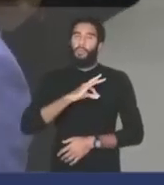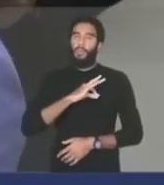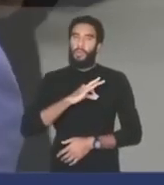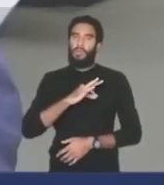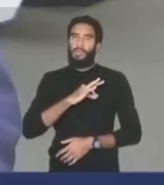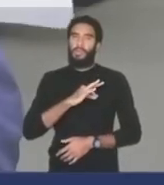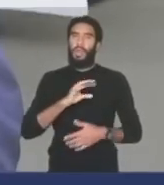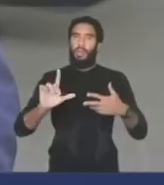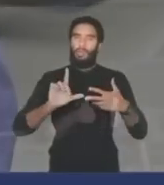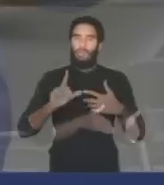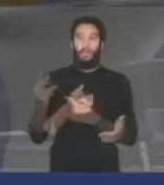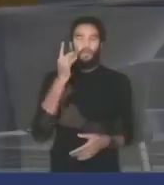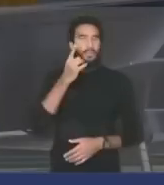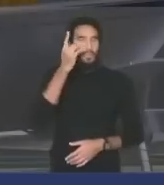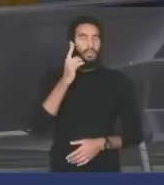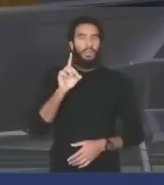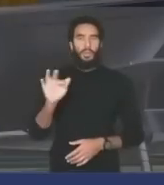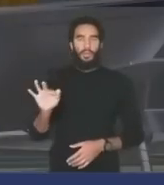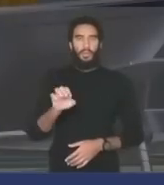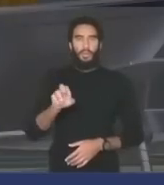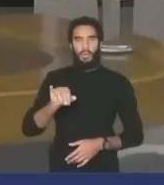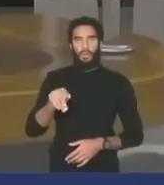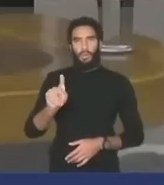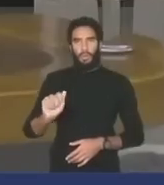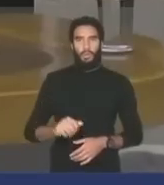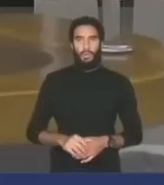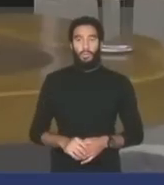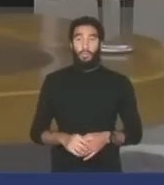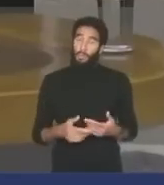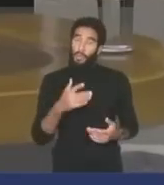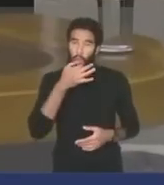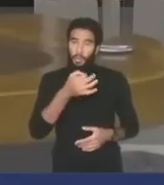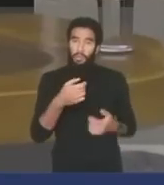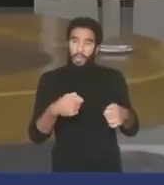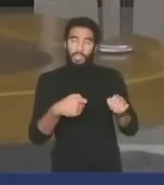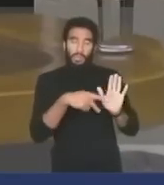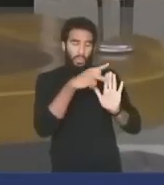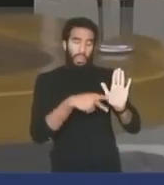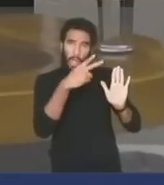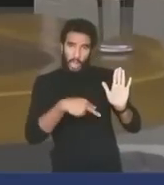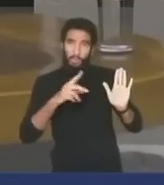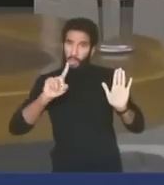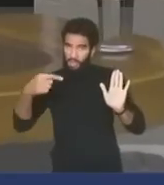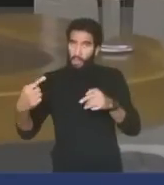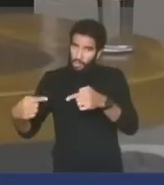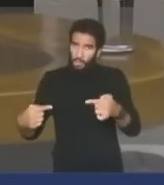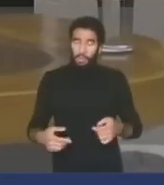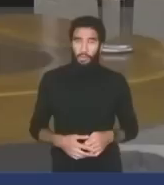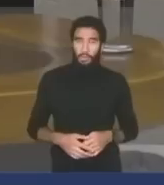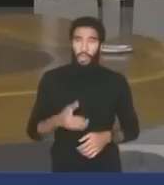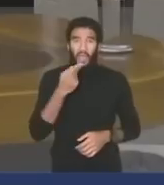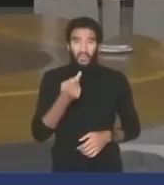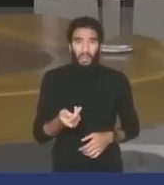protegendo. Então não faz sentido a comparação. Eu acho que é preciso ler os projetos para depois opinar sobre ele e discuti-lo. Aqui está se falando de custo